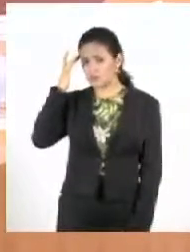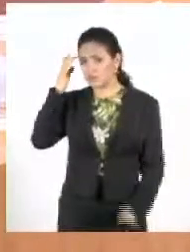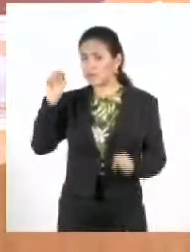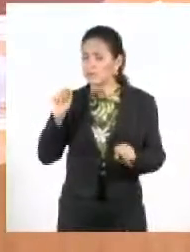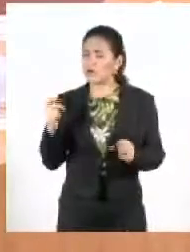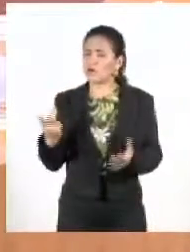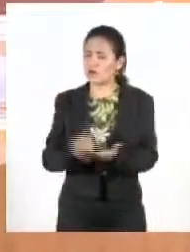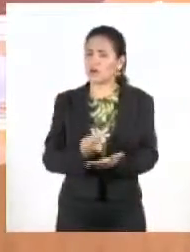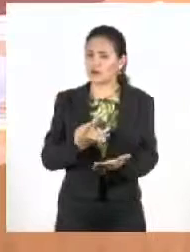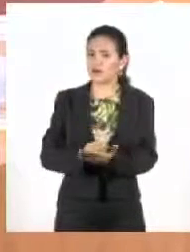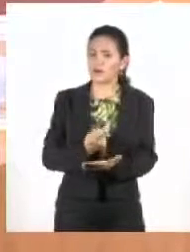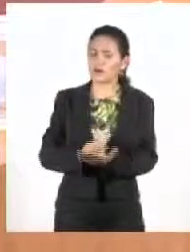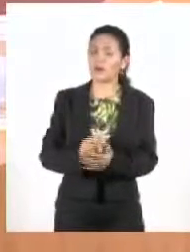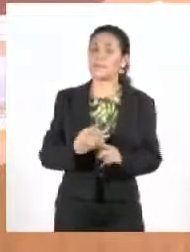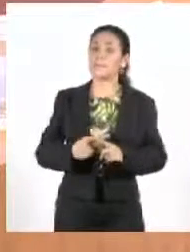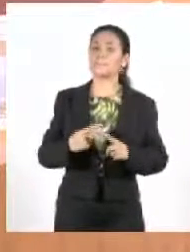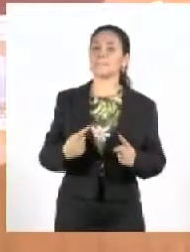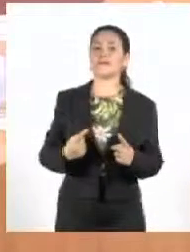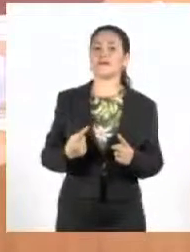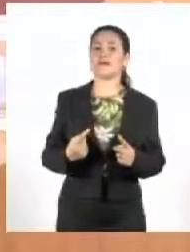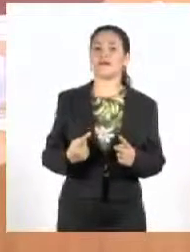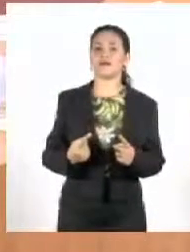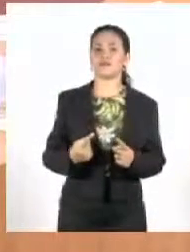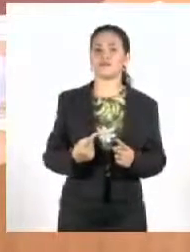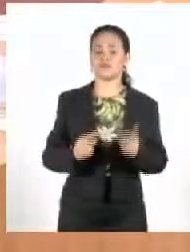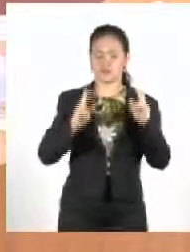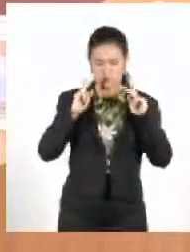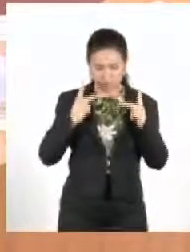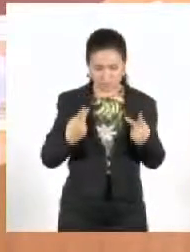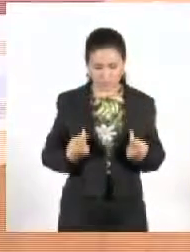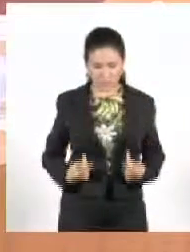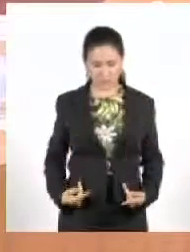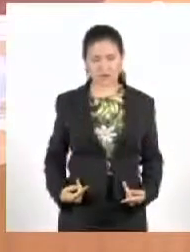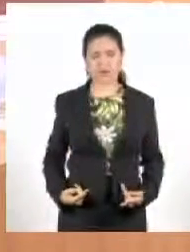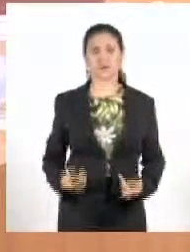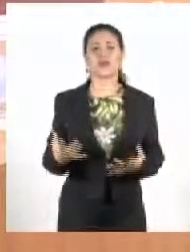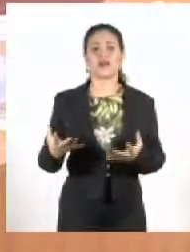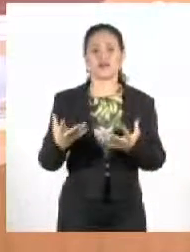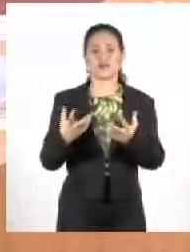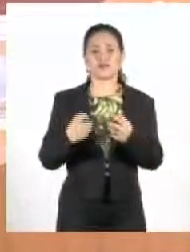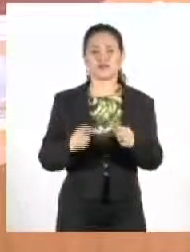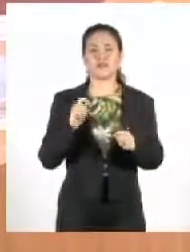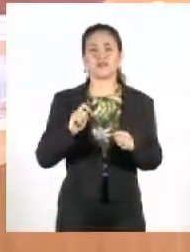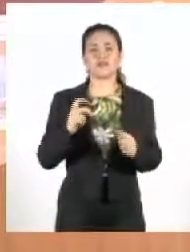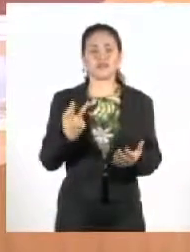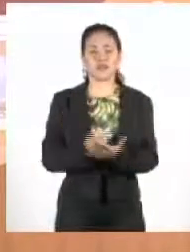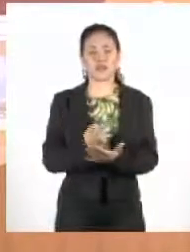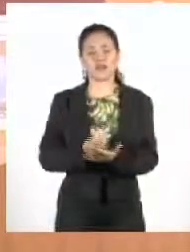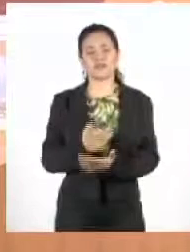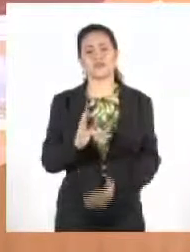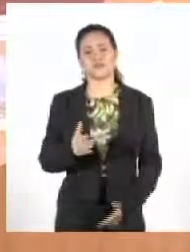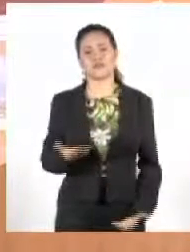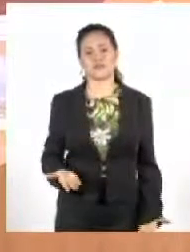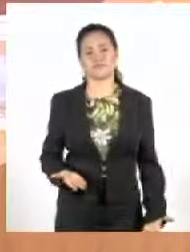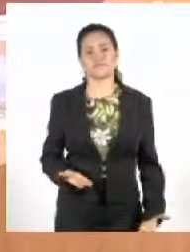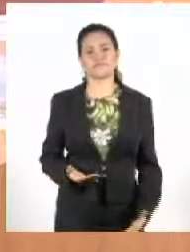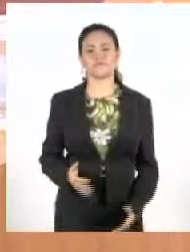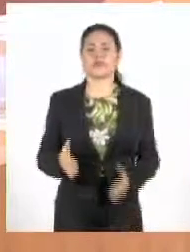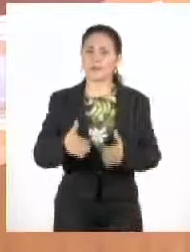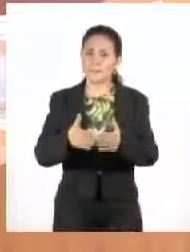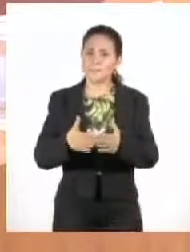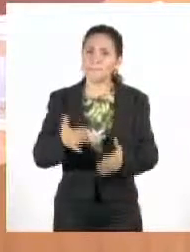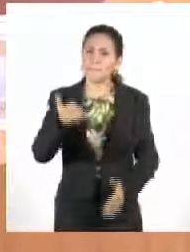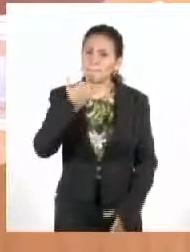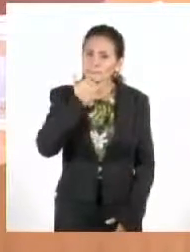Mas a virtude do ser humano é admitir o erro, é pedir perdão.